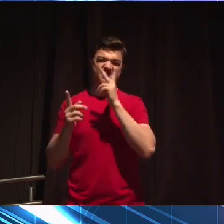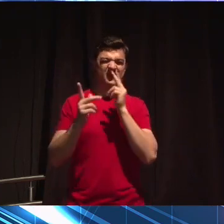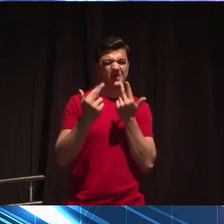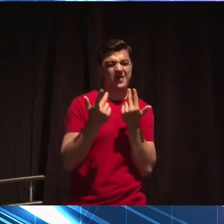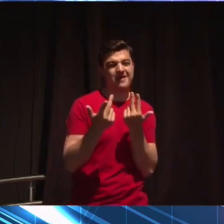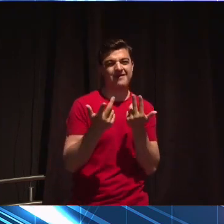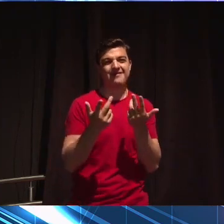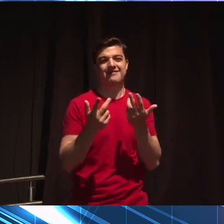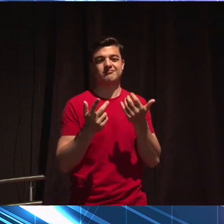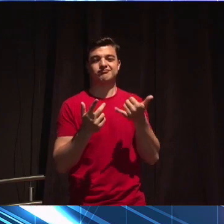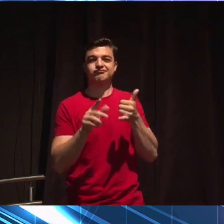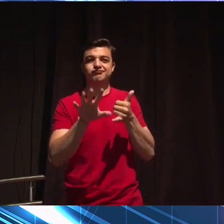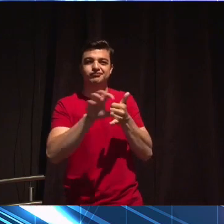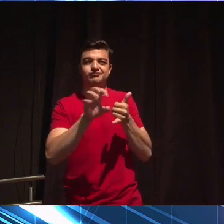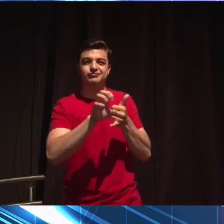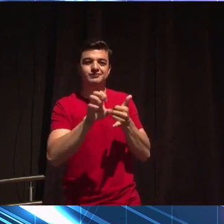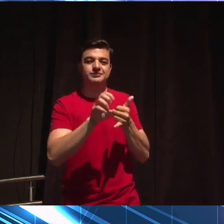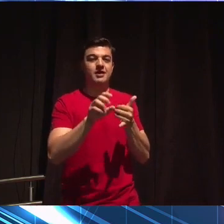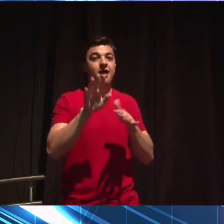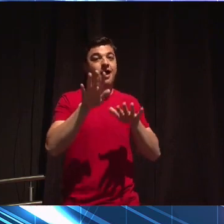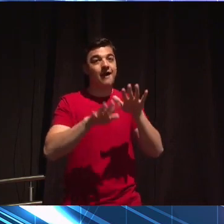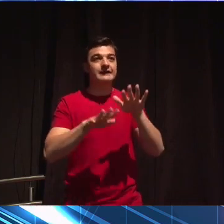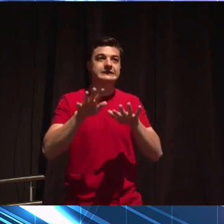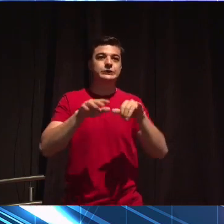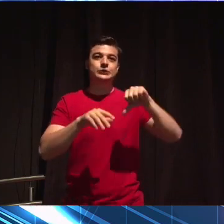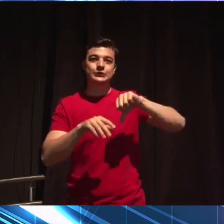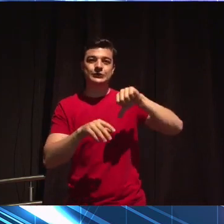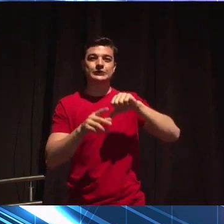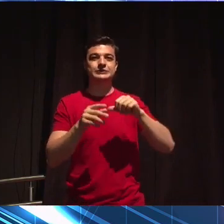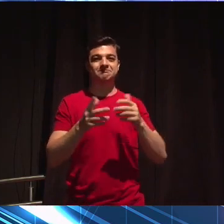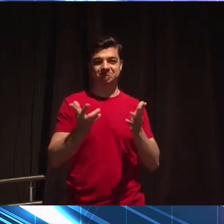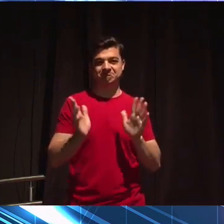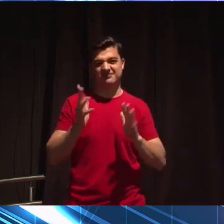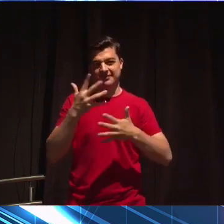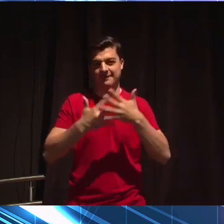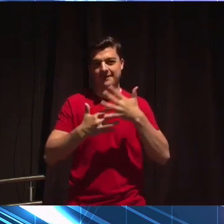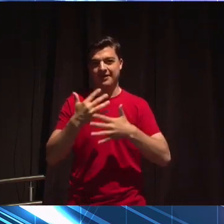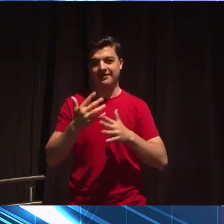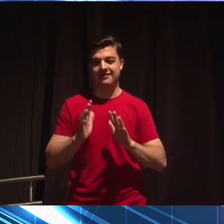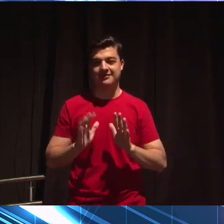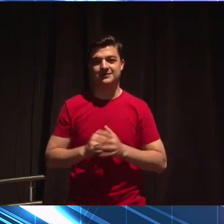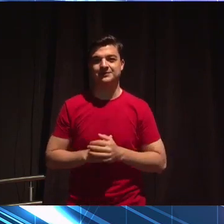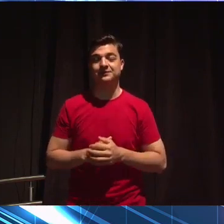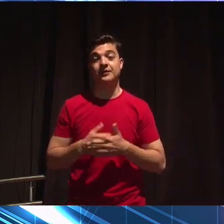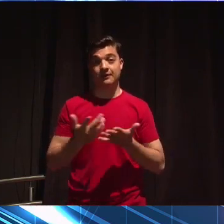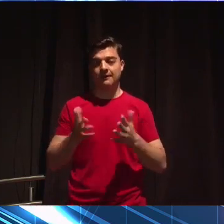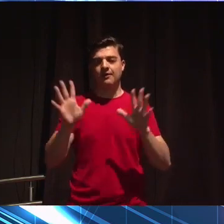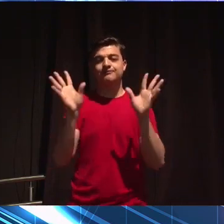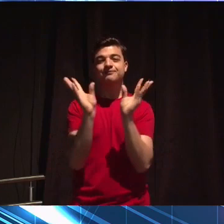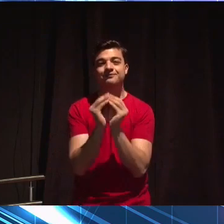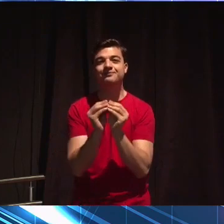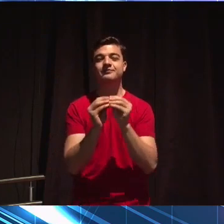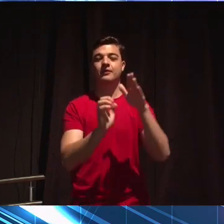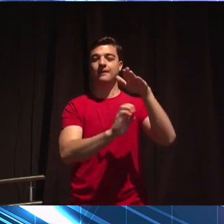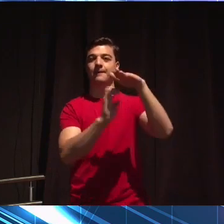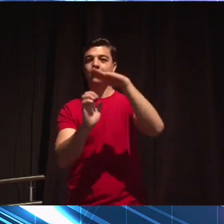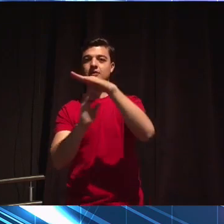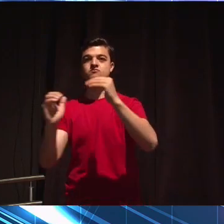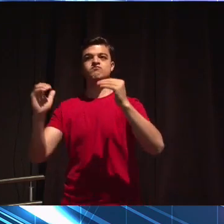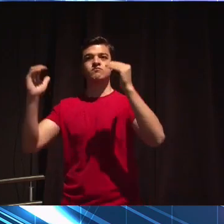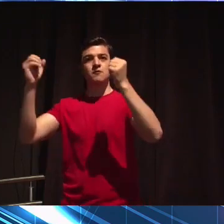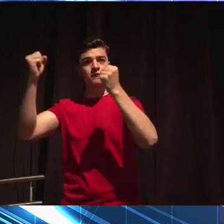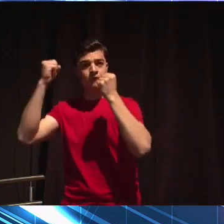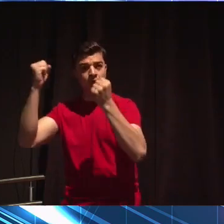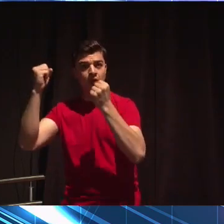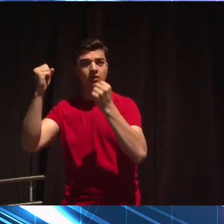com processamento, armazenamento e conectividade. Se você for pensar, aqui você vai ver Airbnb, você vai ver uma série de grandes